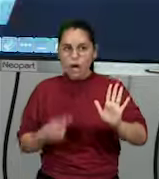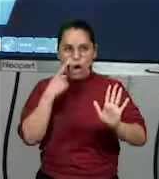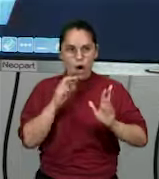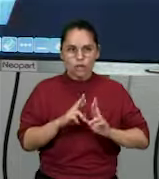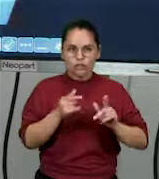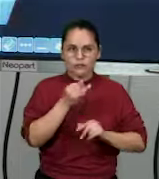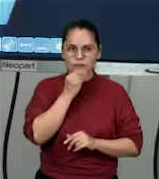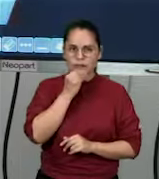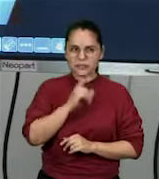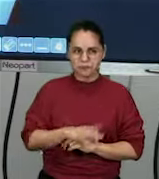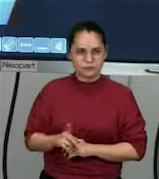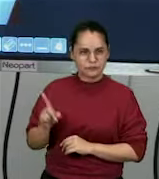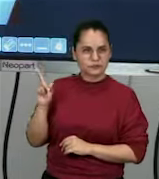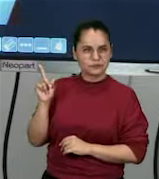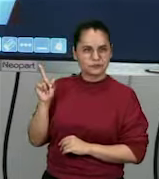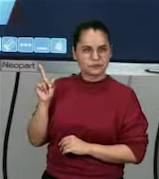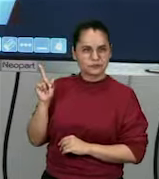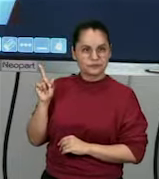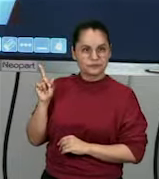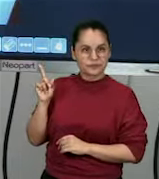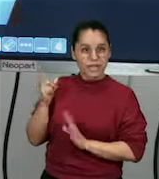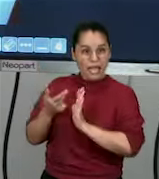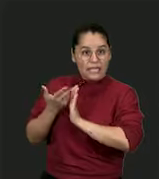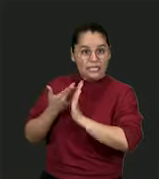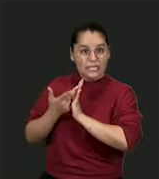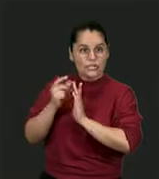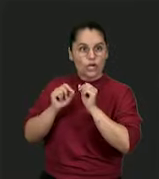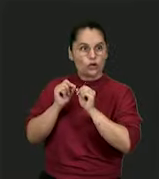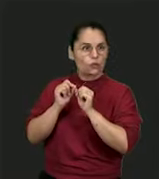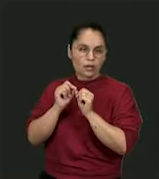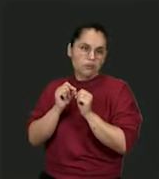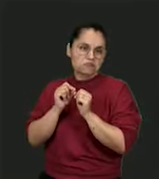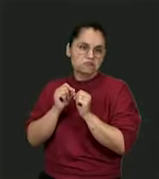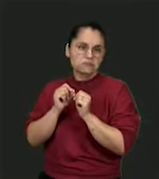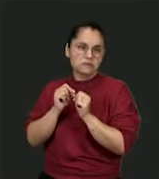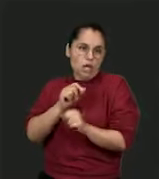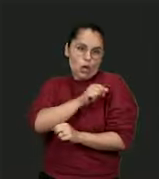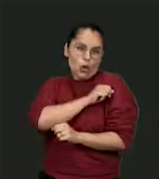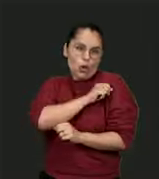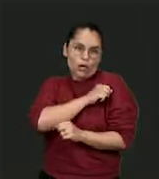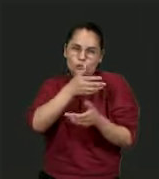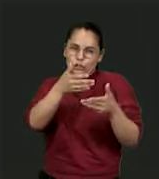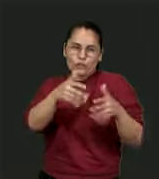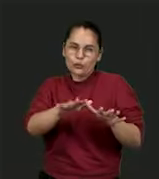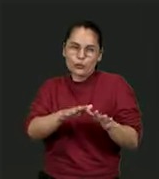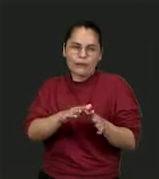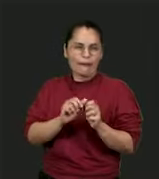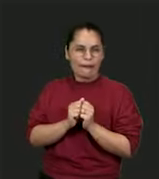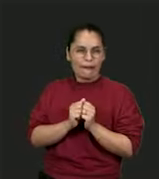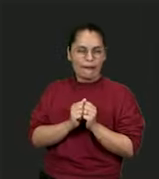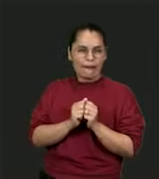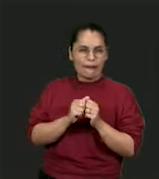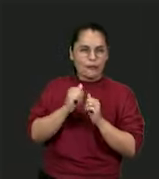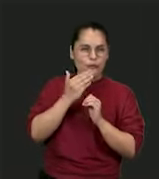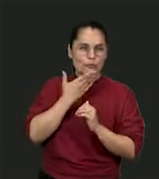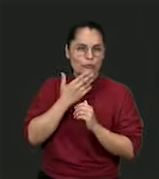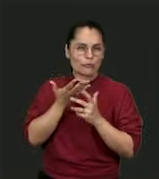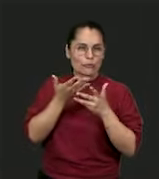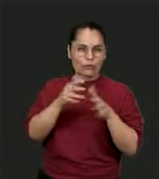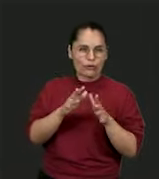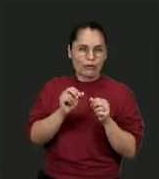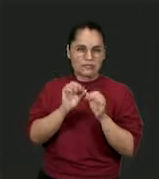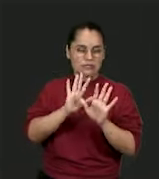um exemplo bem legal disso. Esse desenho é um típico desenho de um aluno que não quer tratar a sua imagem. Ah,